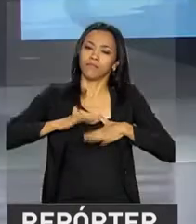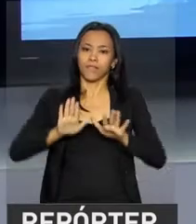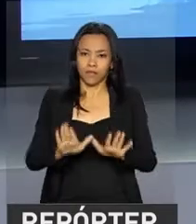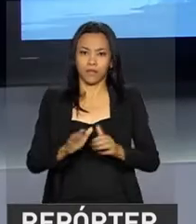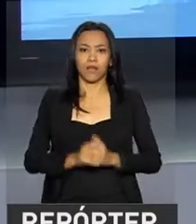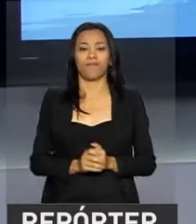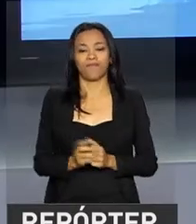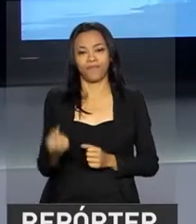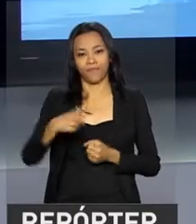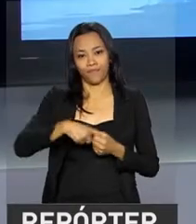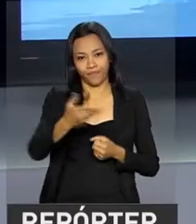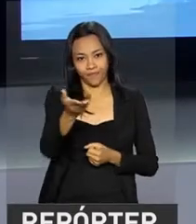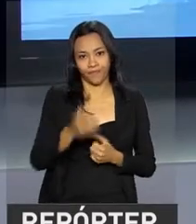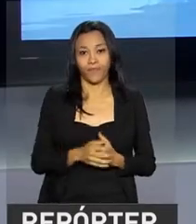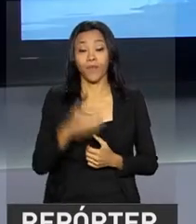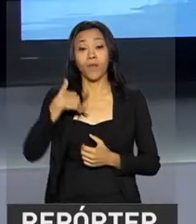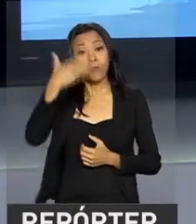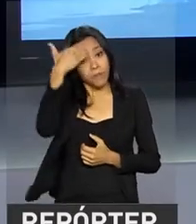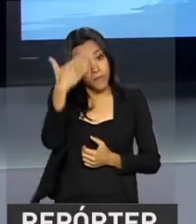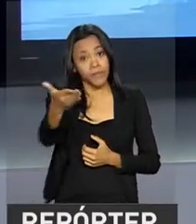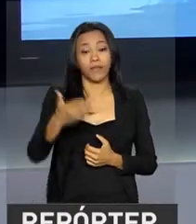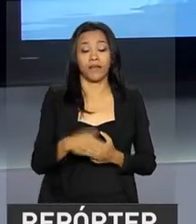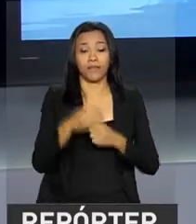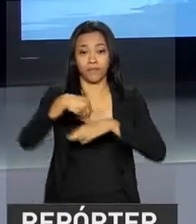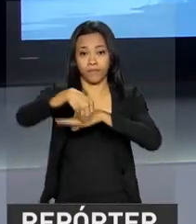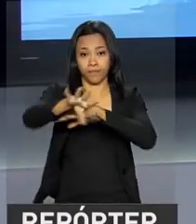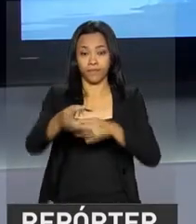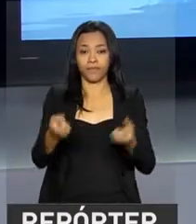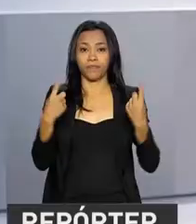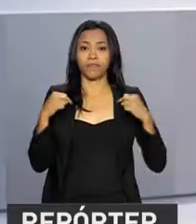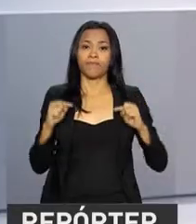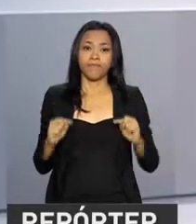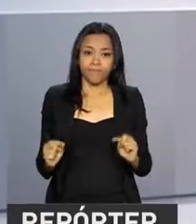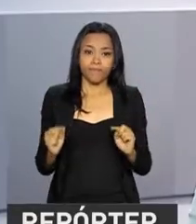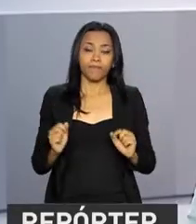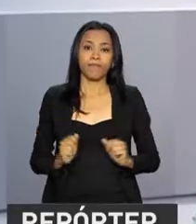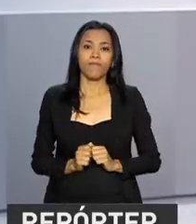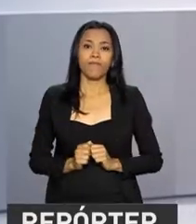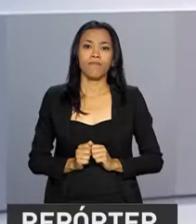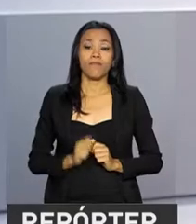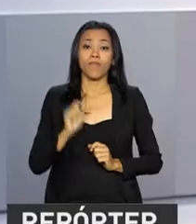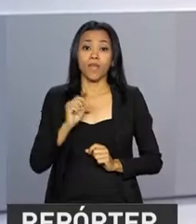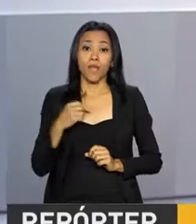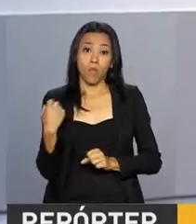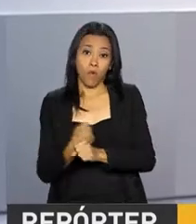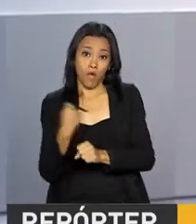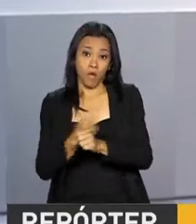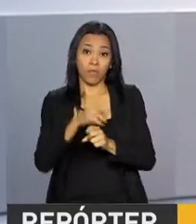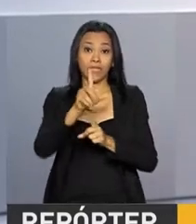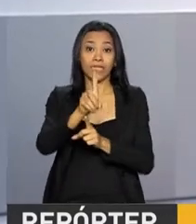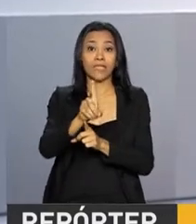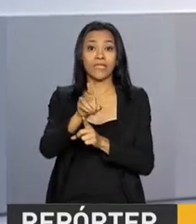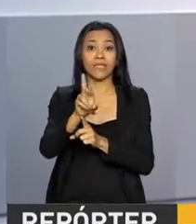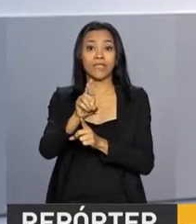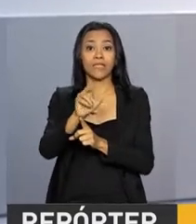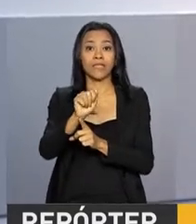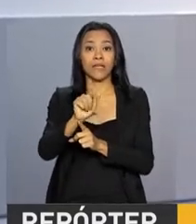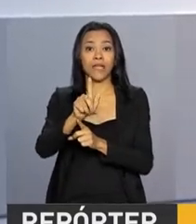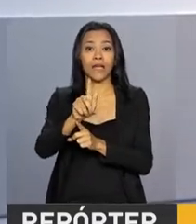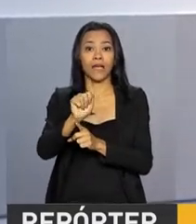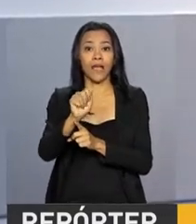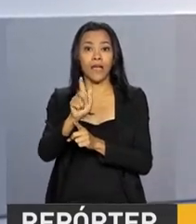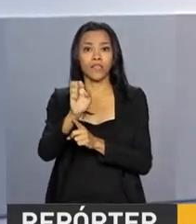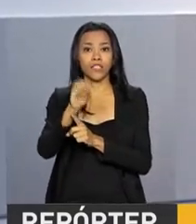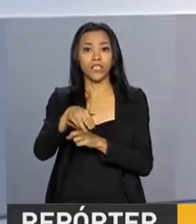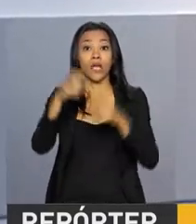com você, Thaísa. Obrigada, Ney, pelas suas informações. A obra de dragagem do Porto do Rio de Janeiro vai permitir